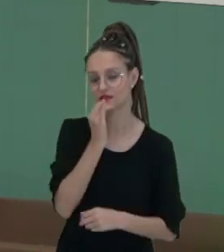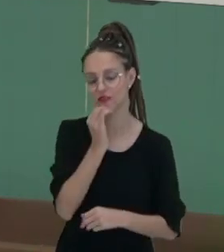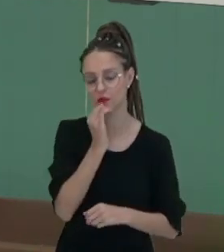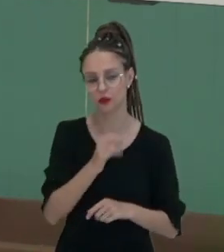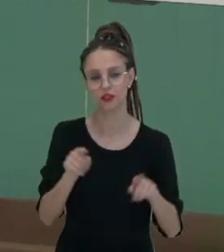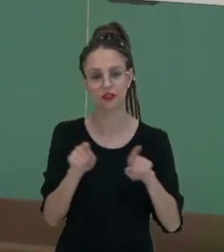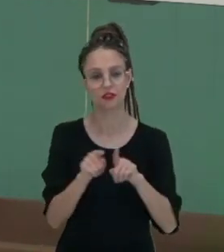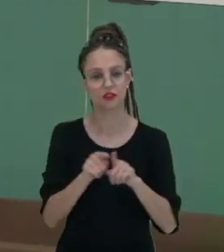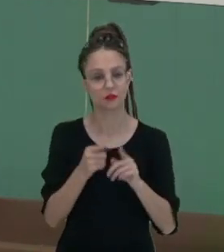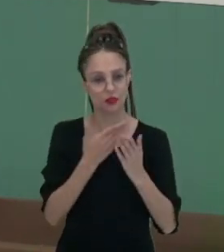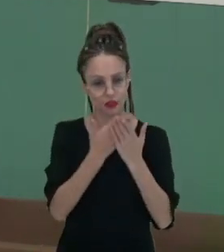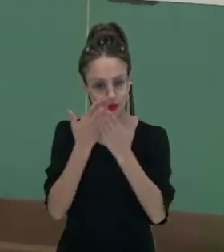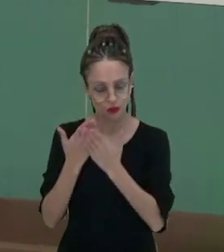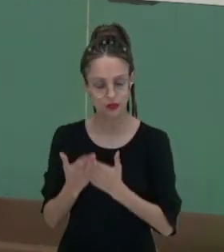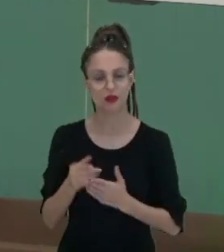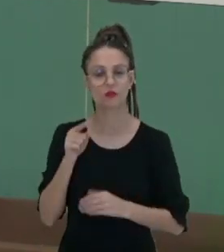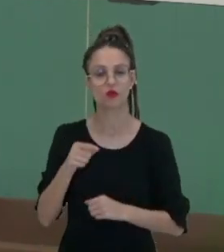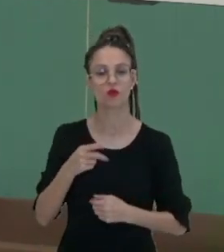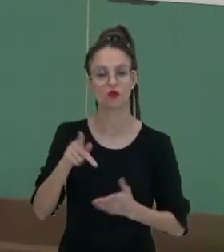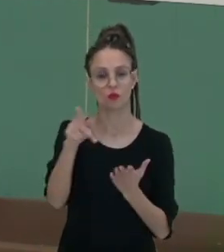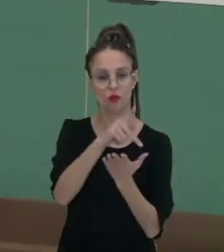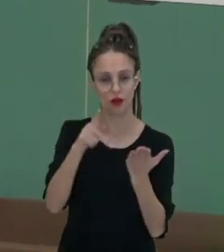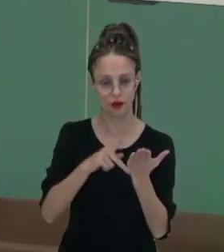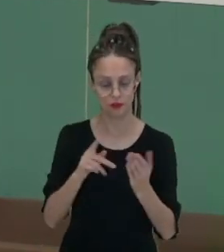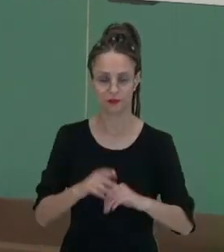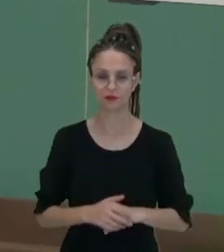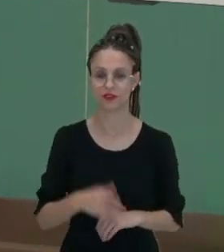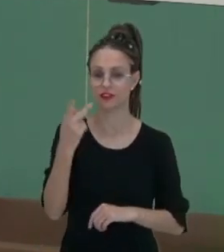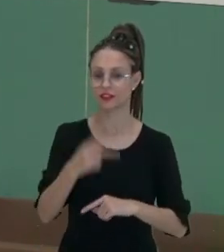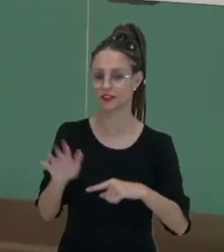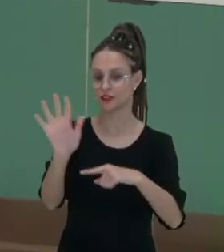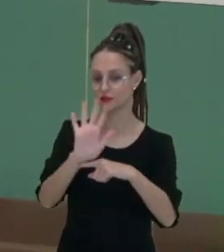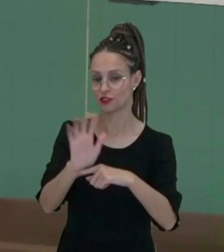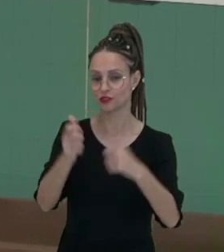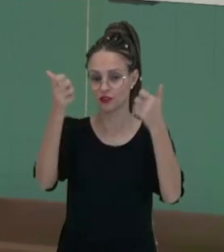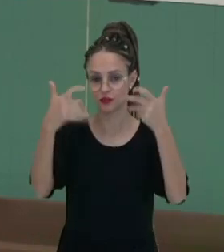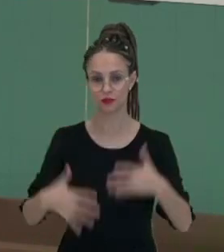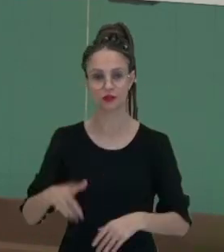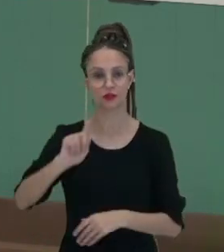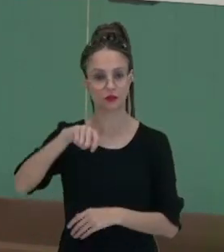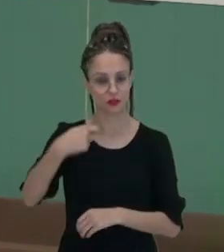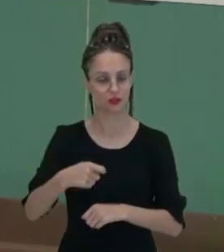estudamos o poema Ismael. Neste